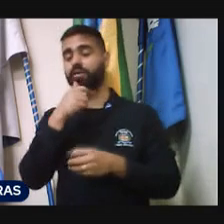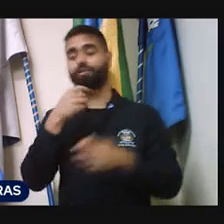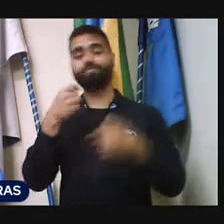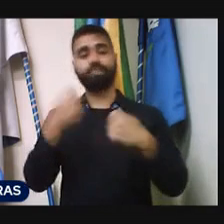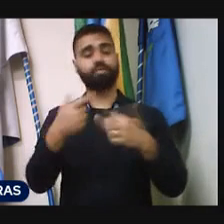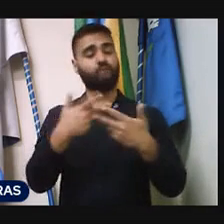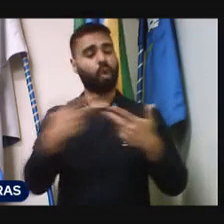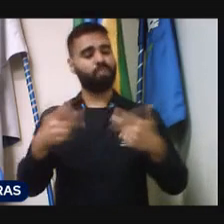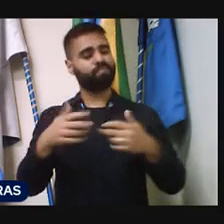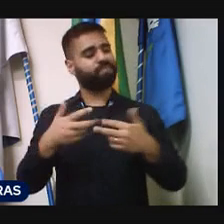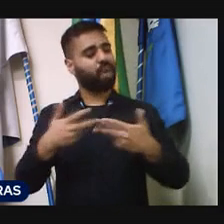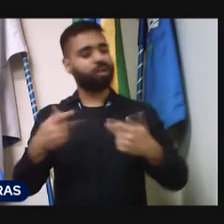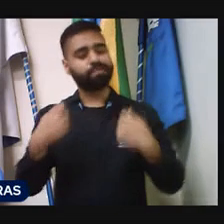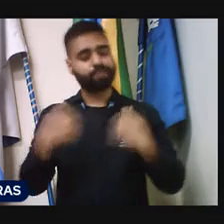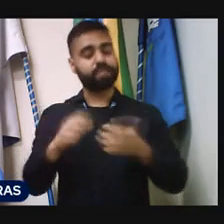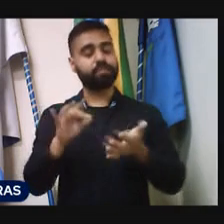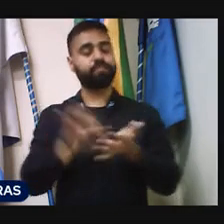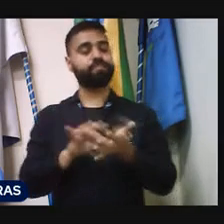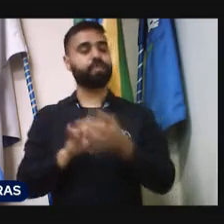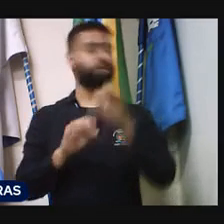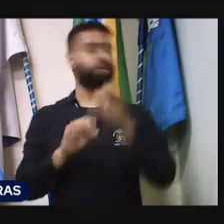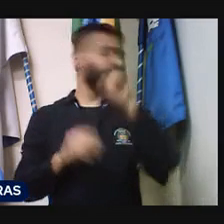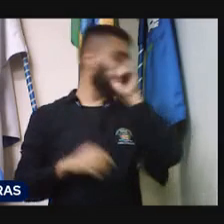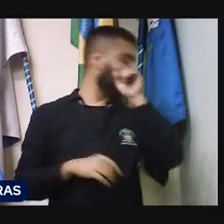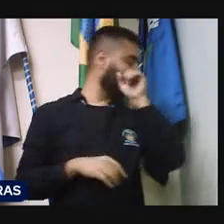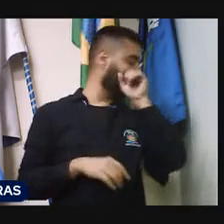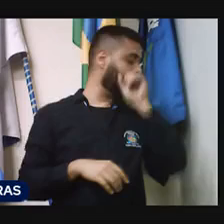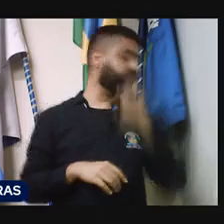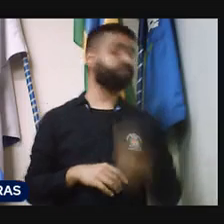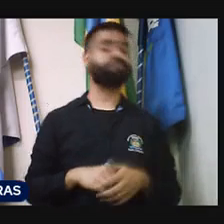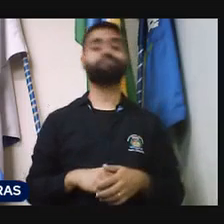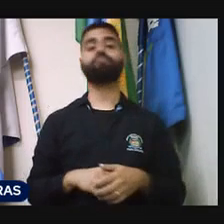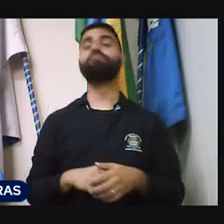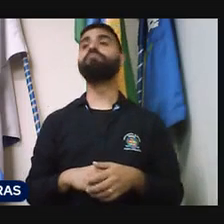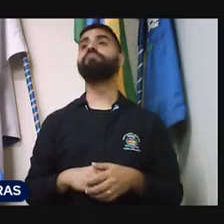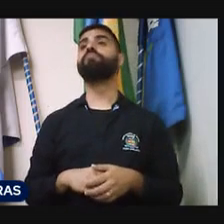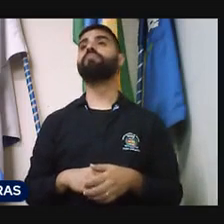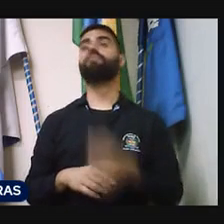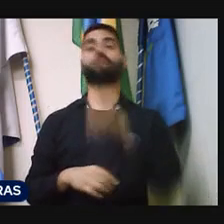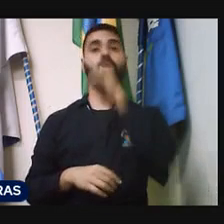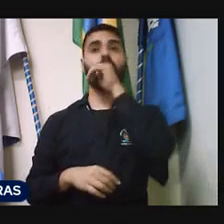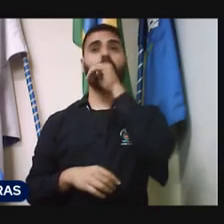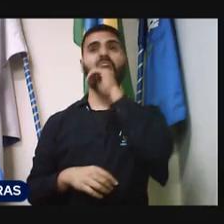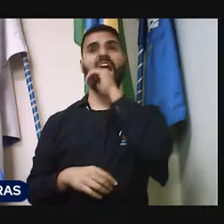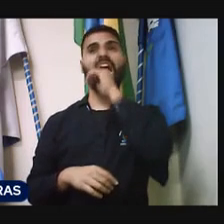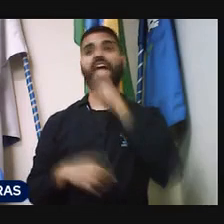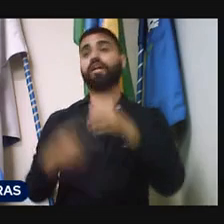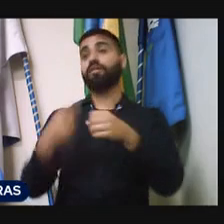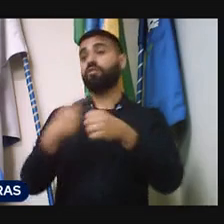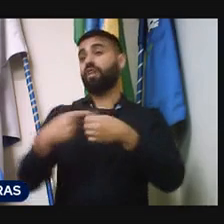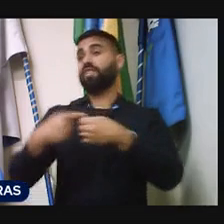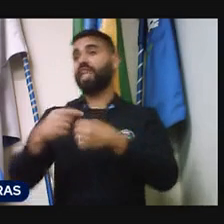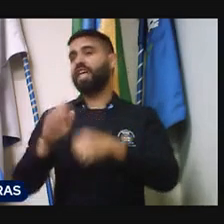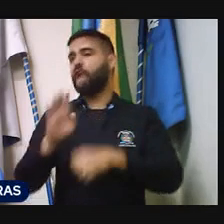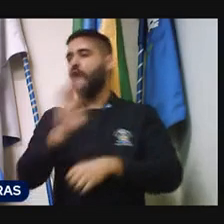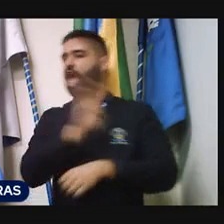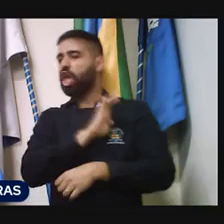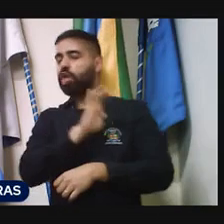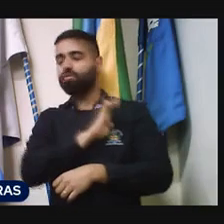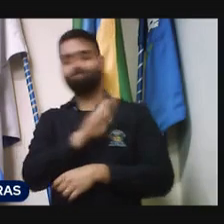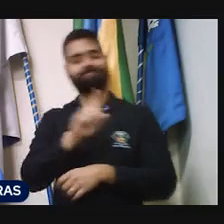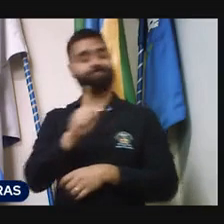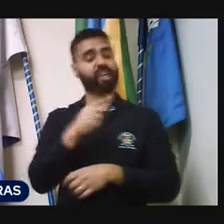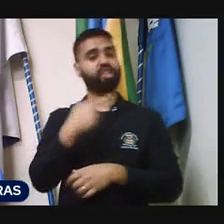necessidades são grandes nossa cidade uma cidade de poder aquisitivo não tão grande não